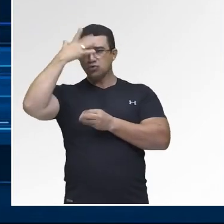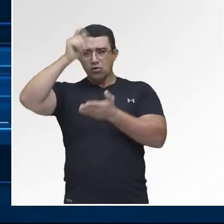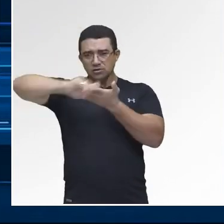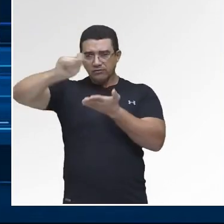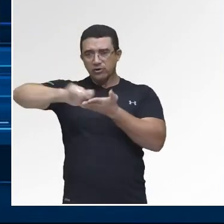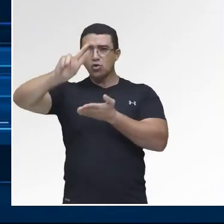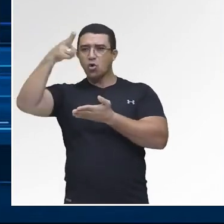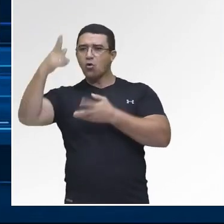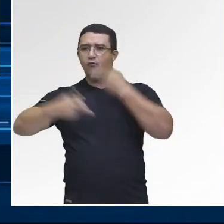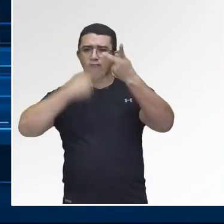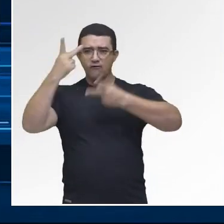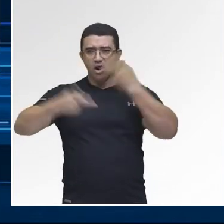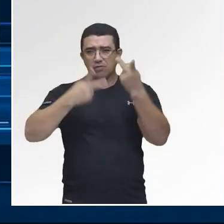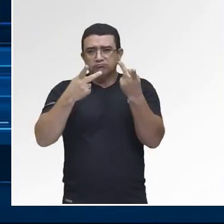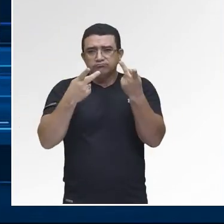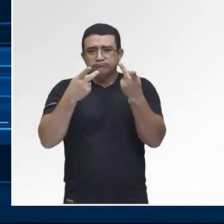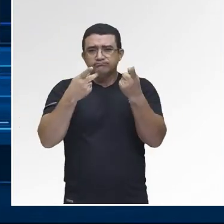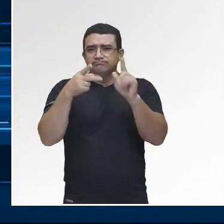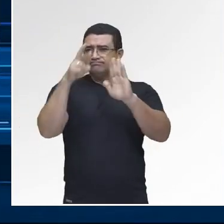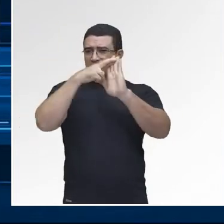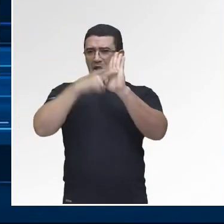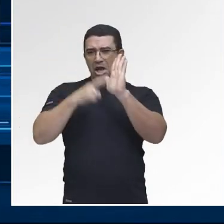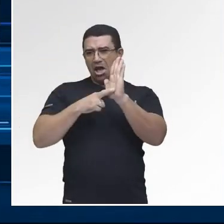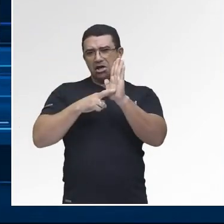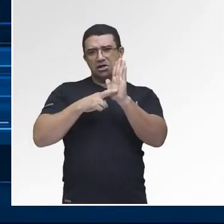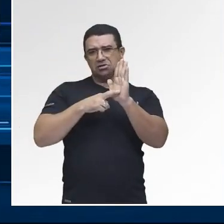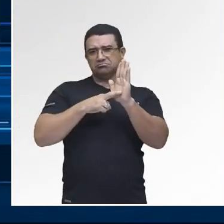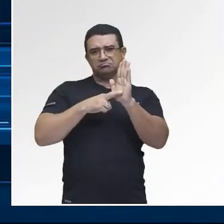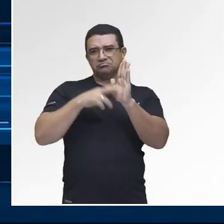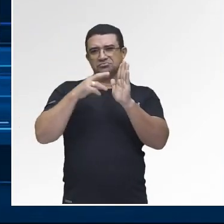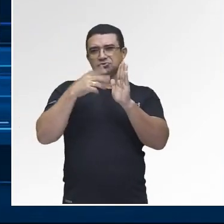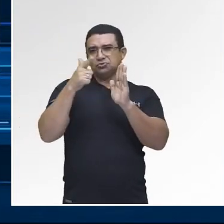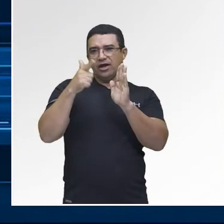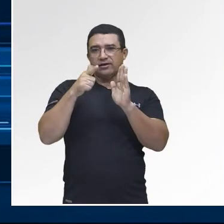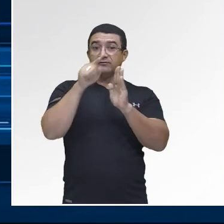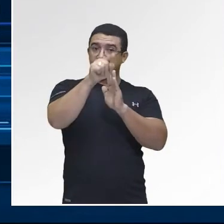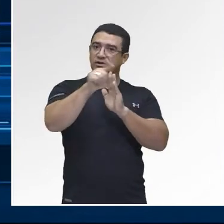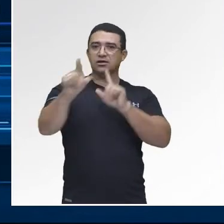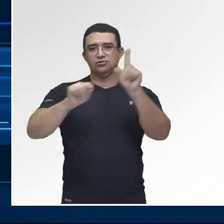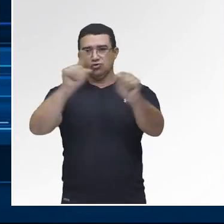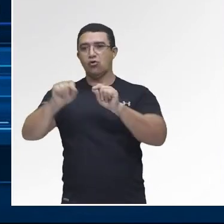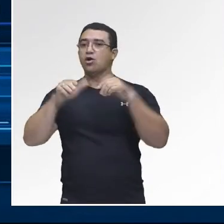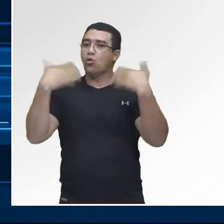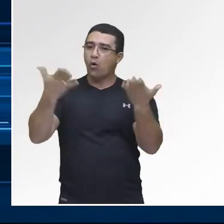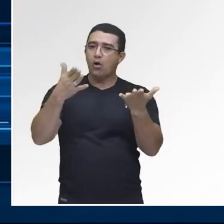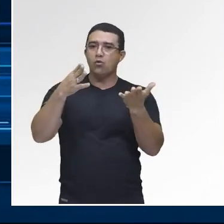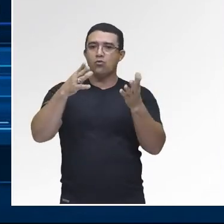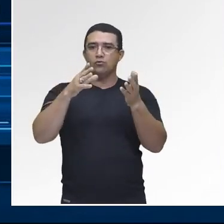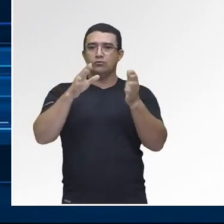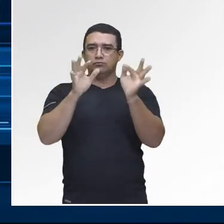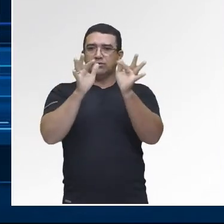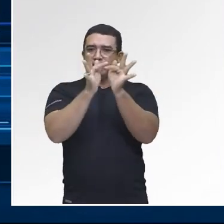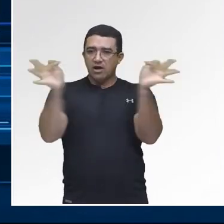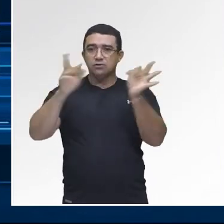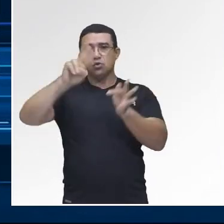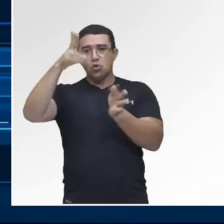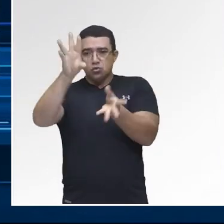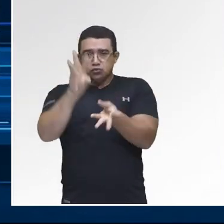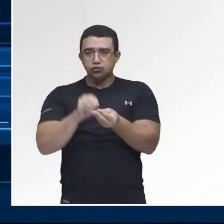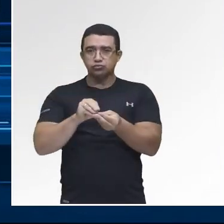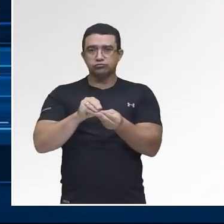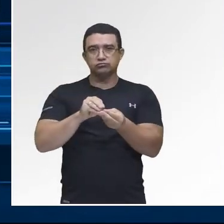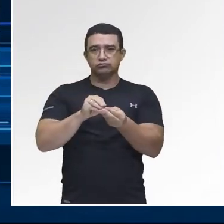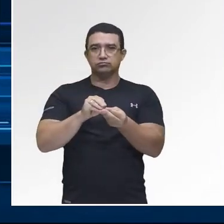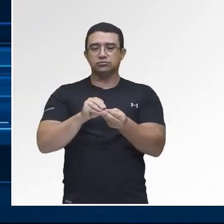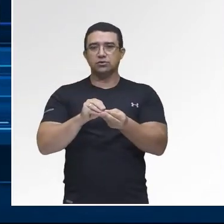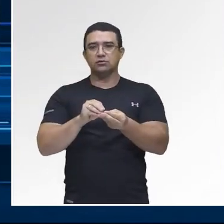tá? Mas não existe uma regra que defina quando deve utilizar a forma abreviada ou a forma por extenso, tá? Então fica